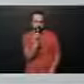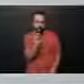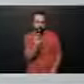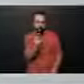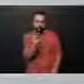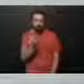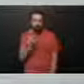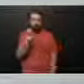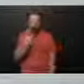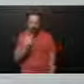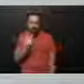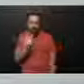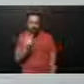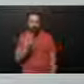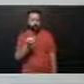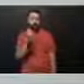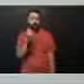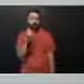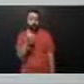2, 4,